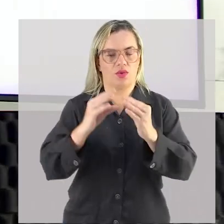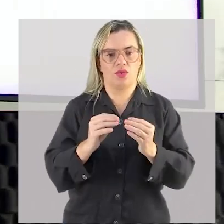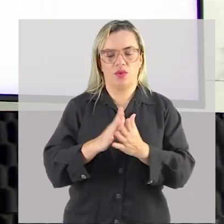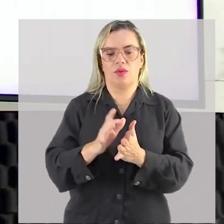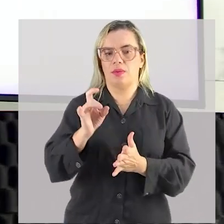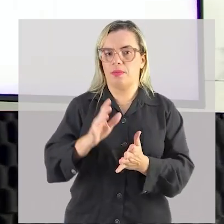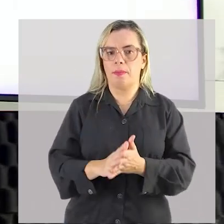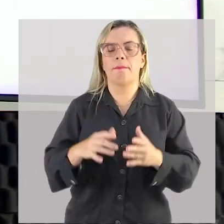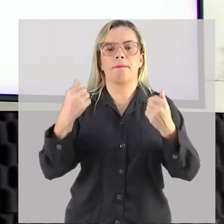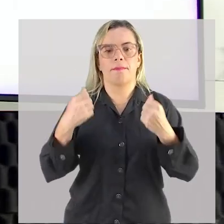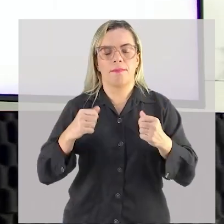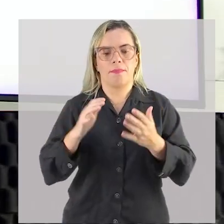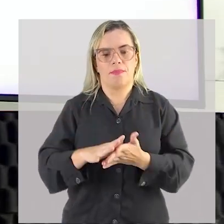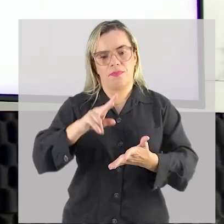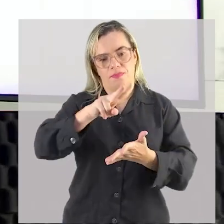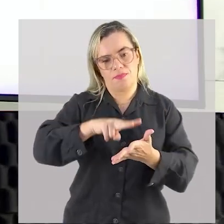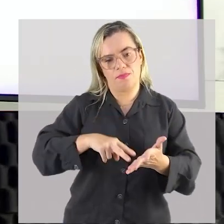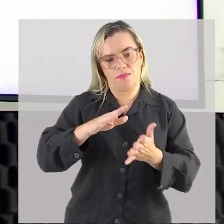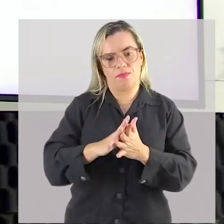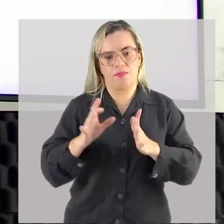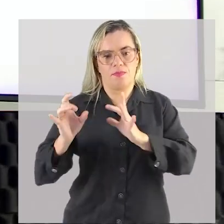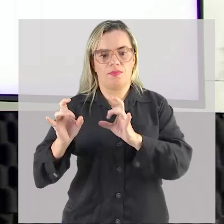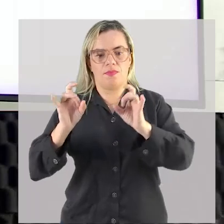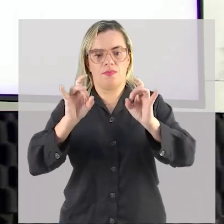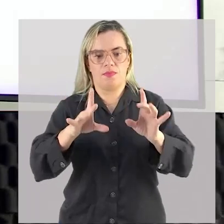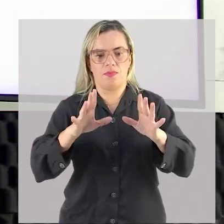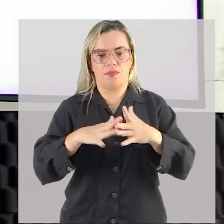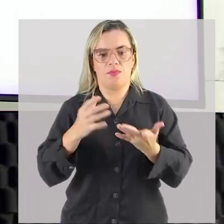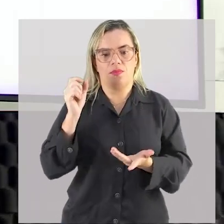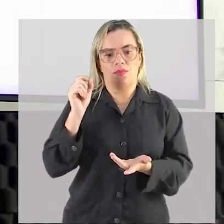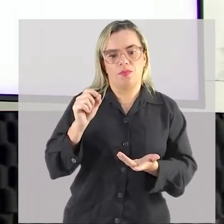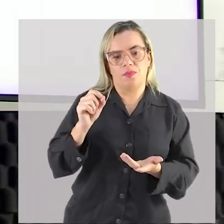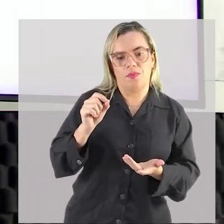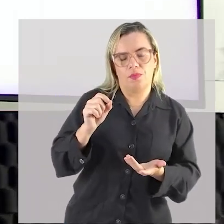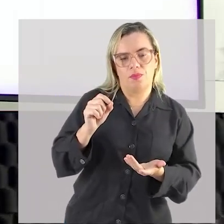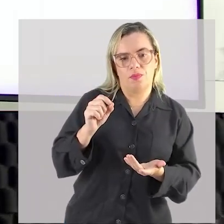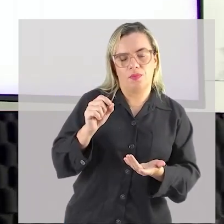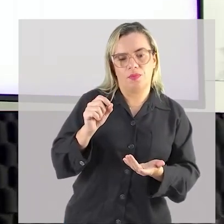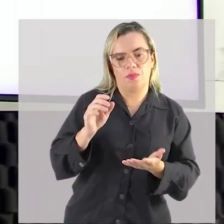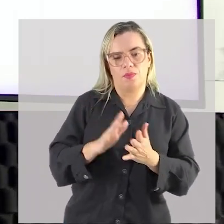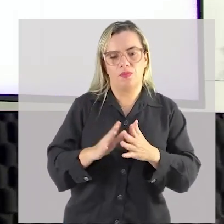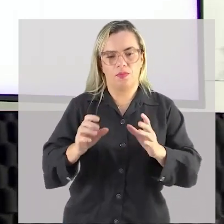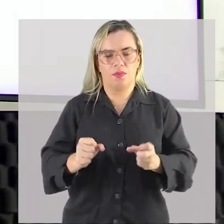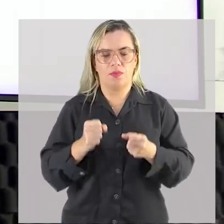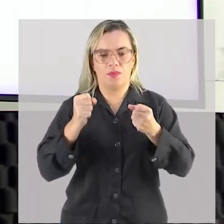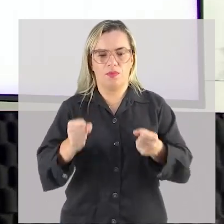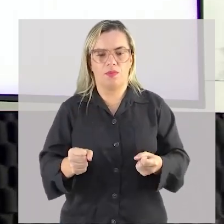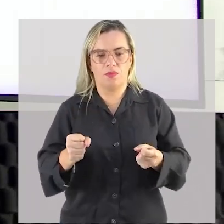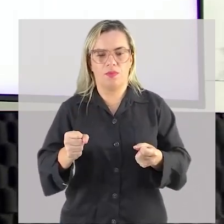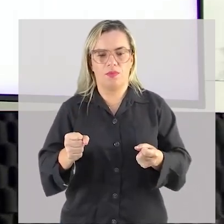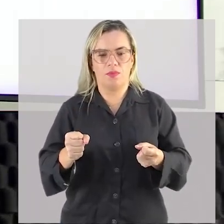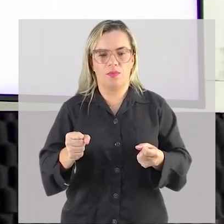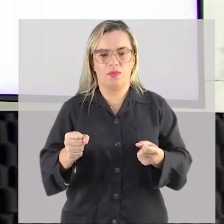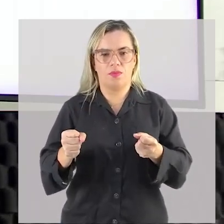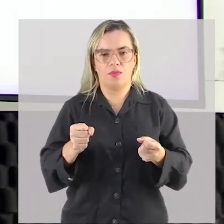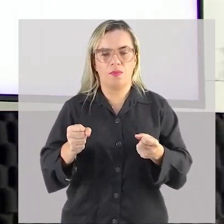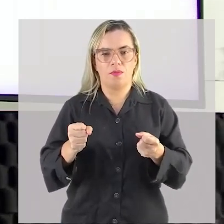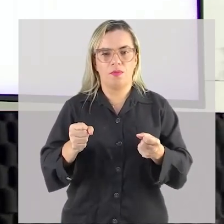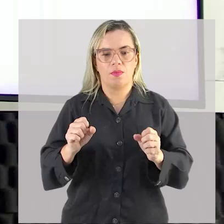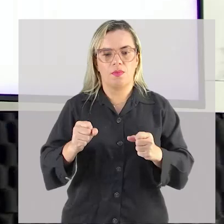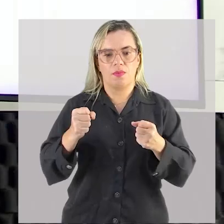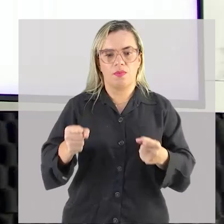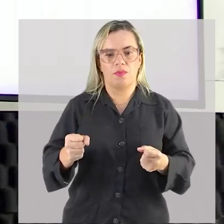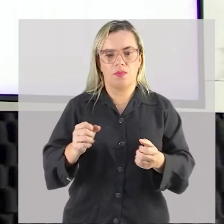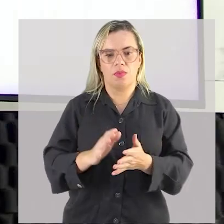fazer a leitura porque um detalhe aqui um um um algo que possa né ficar eh